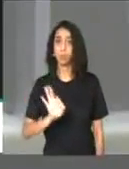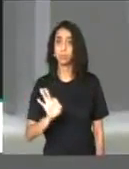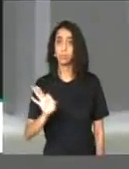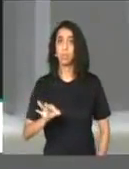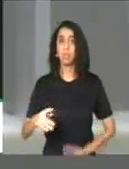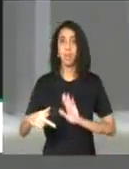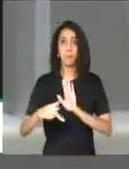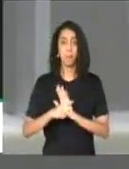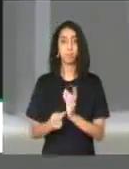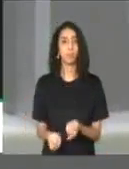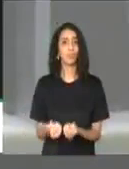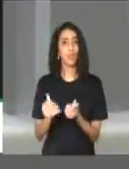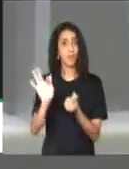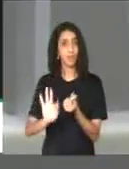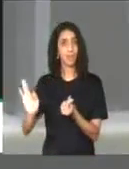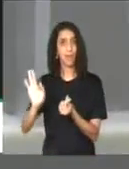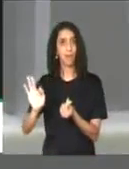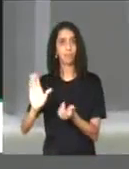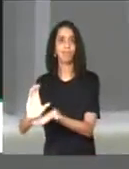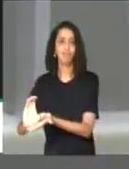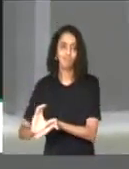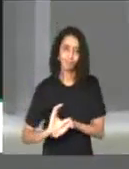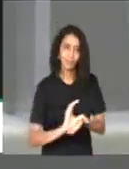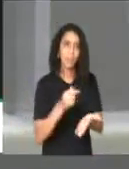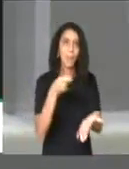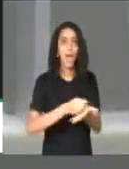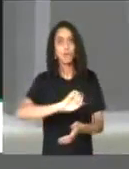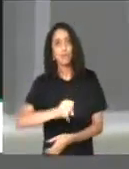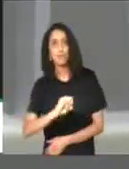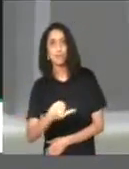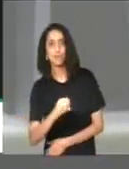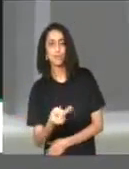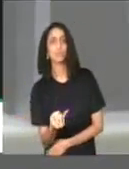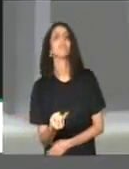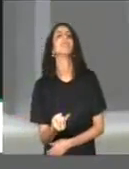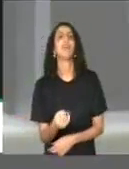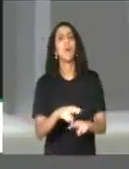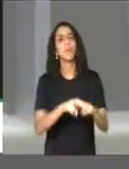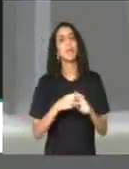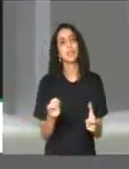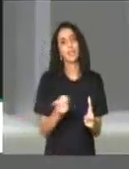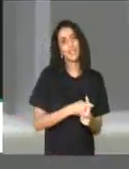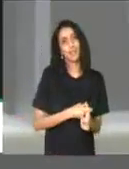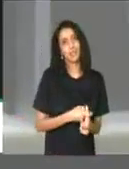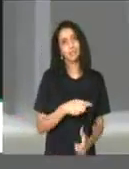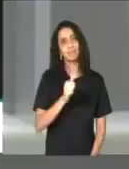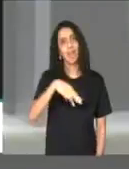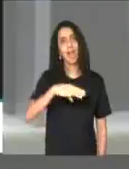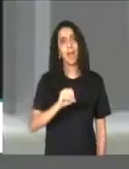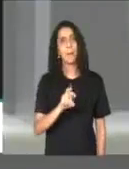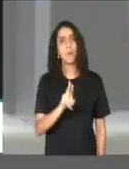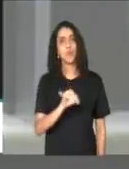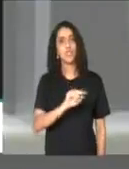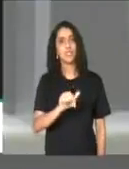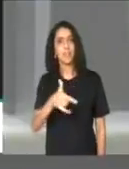39,7% do orçamento federal foi para o pagamento de juros e amortização da dívida, ou seja,